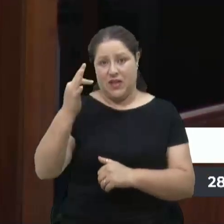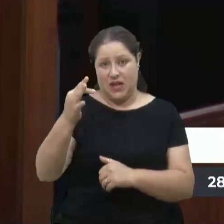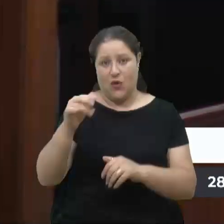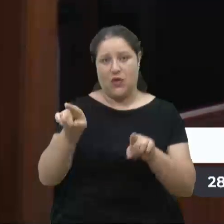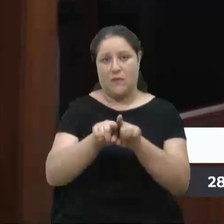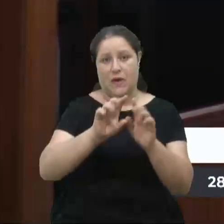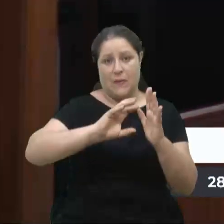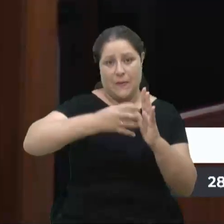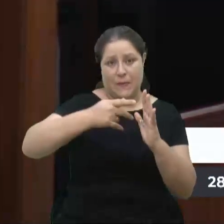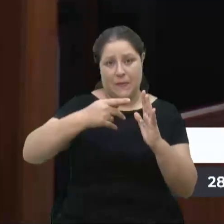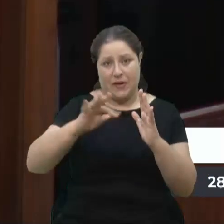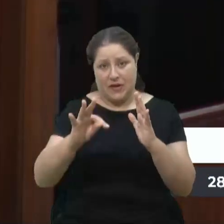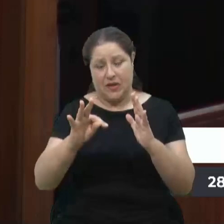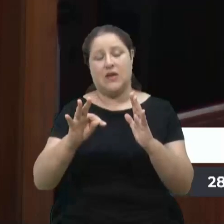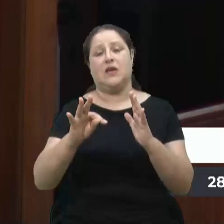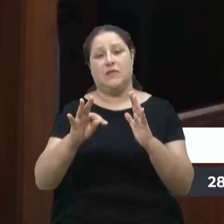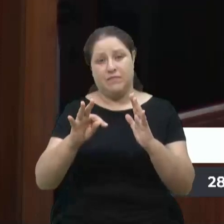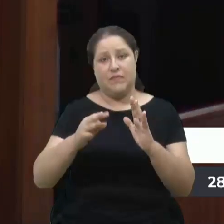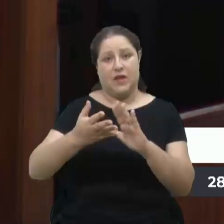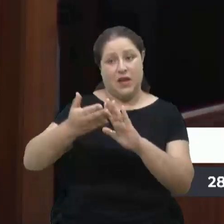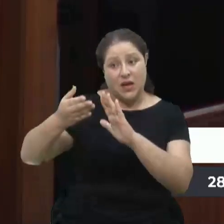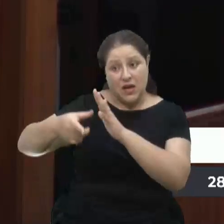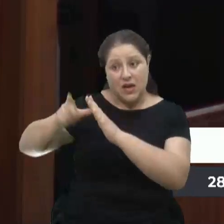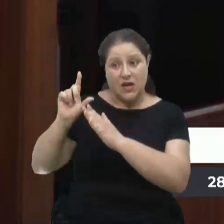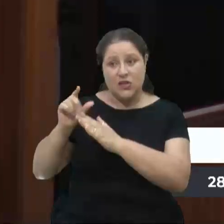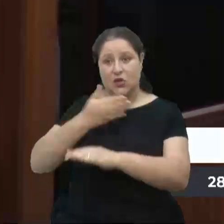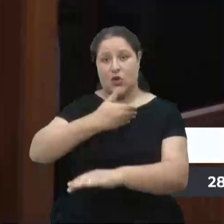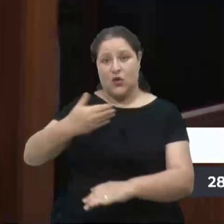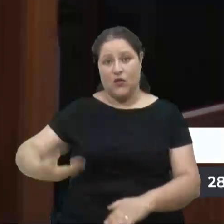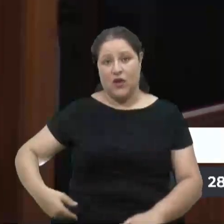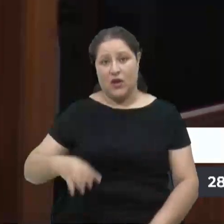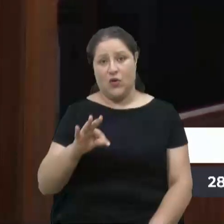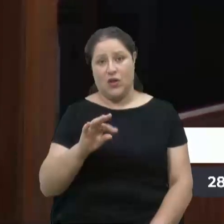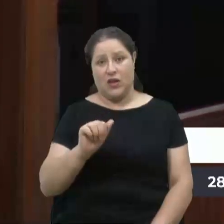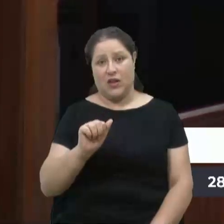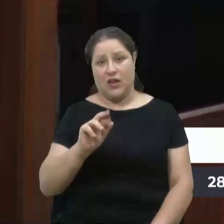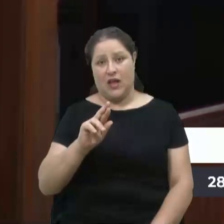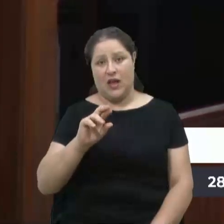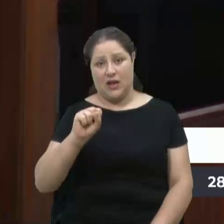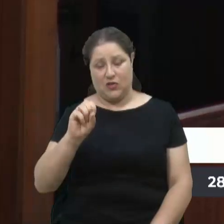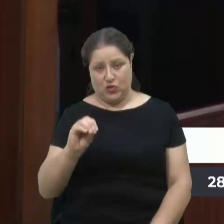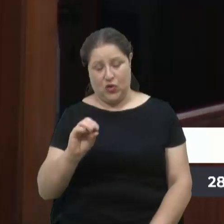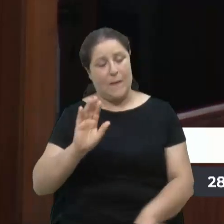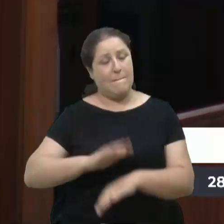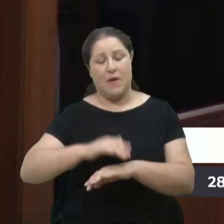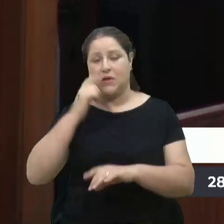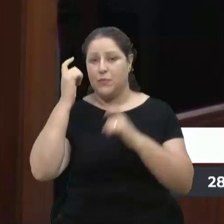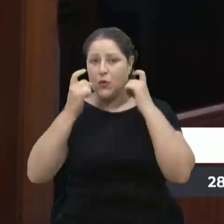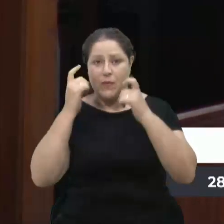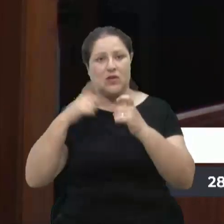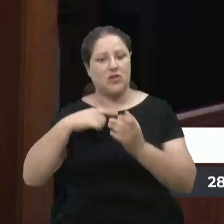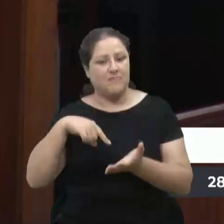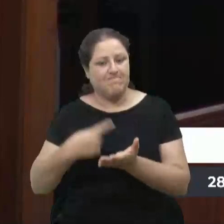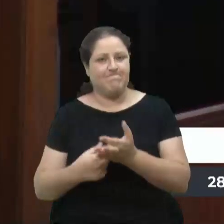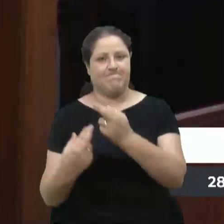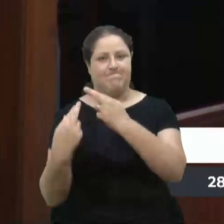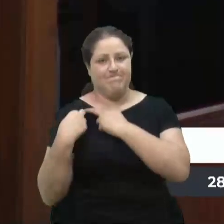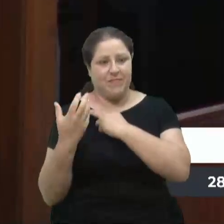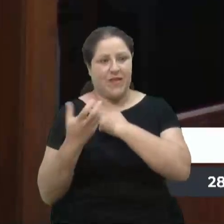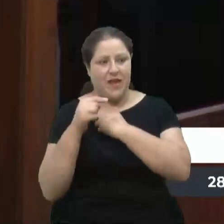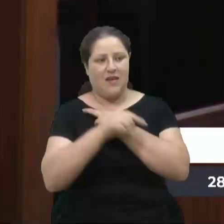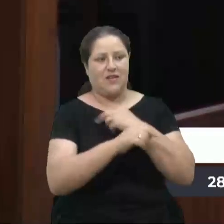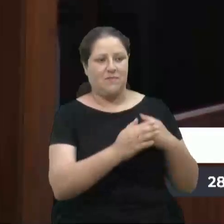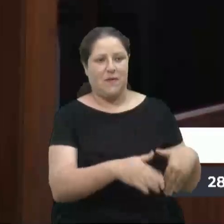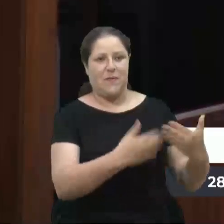Trabalhadores, desde o governo Tarso antes disso, é um dos mais preocupados e comprometidos para que a Maesa saia. Mas de forma